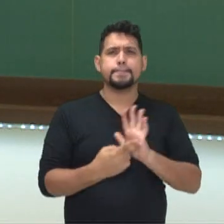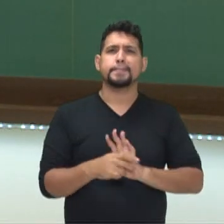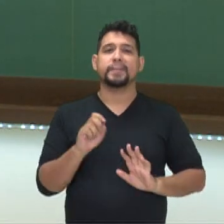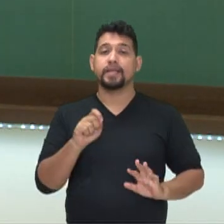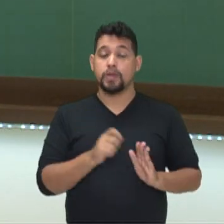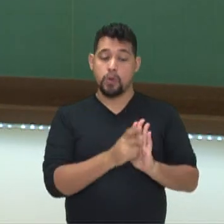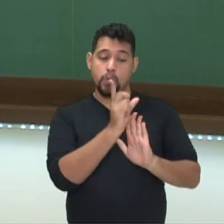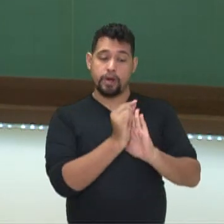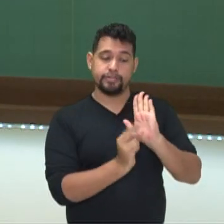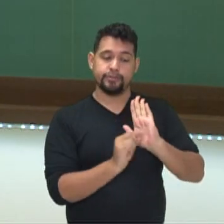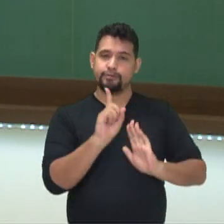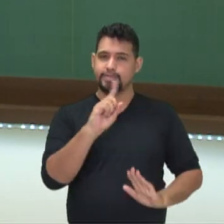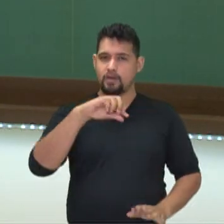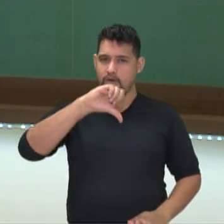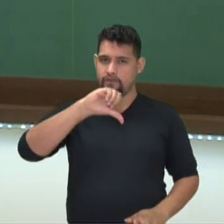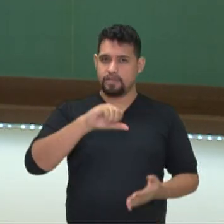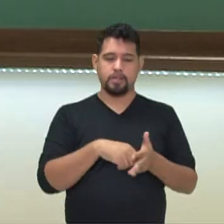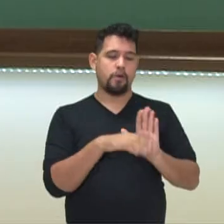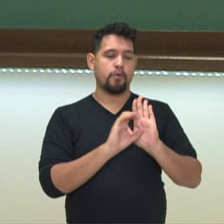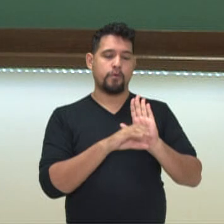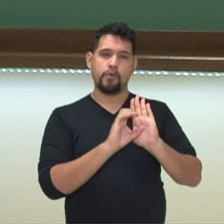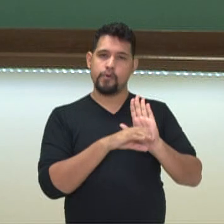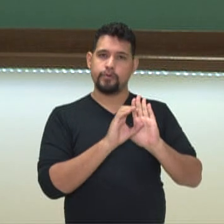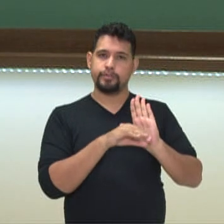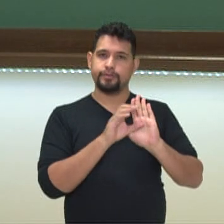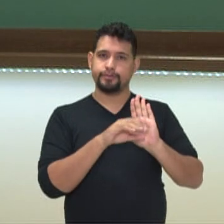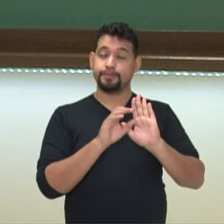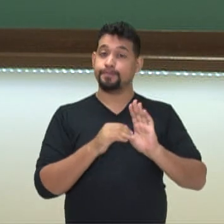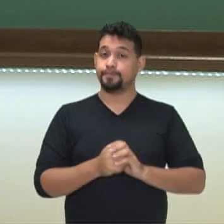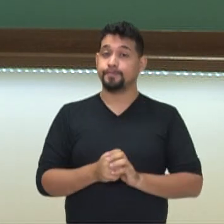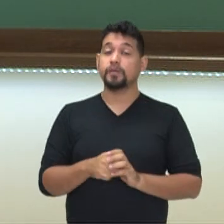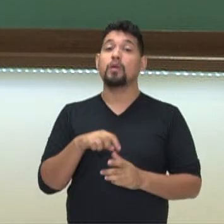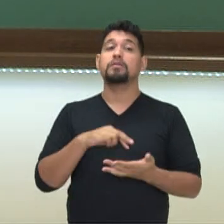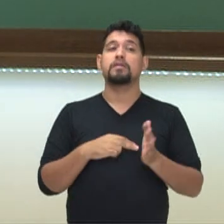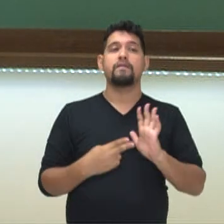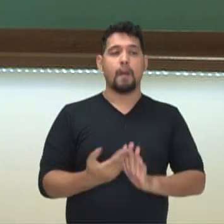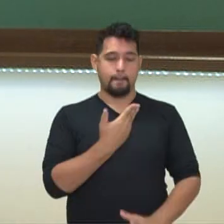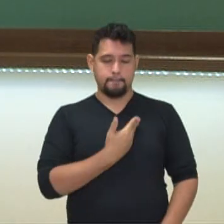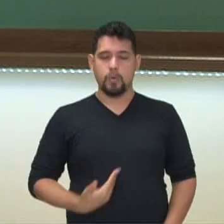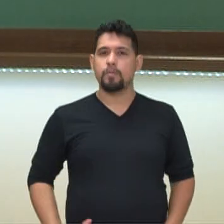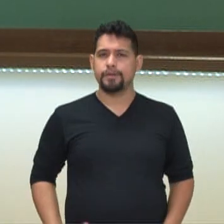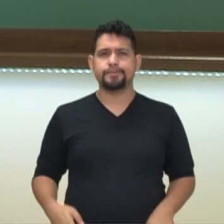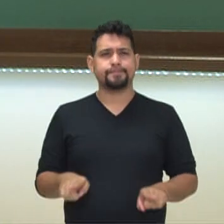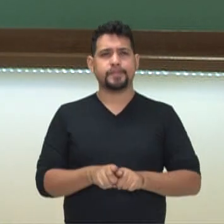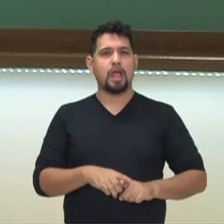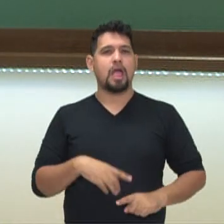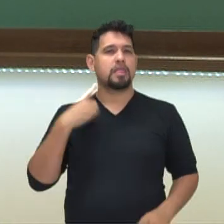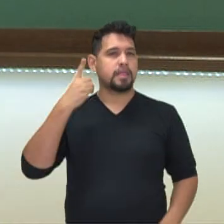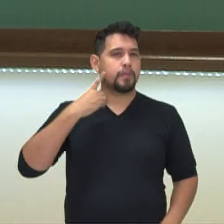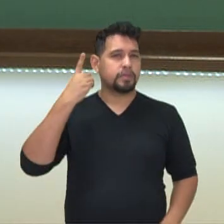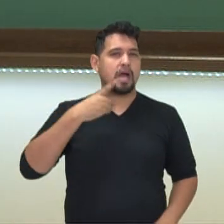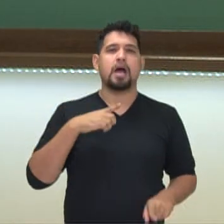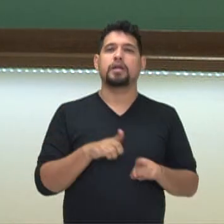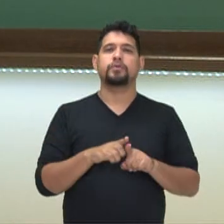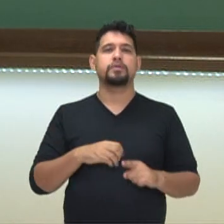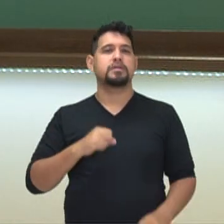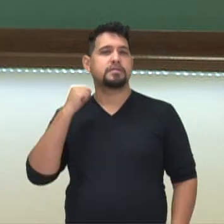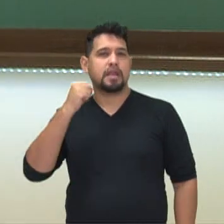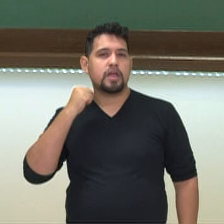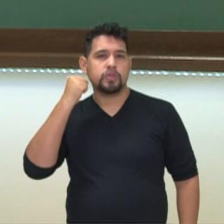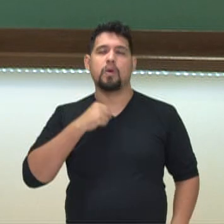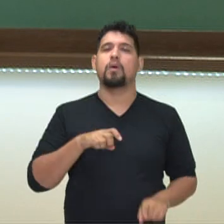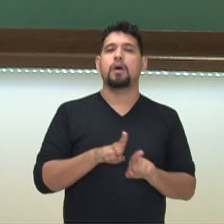o artigo 19 da Constituição, a coisa pública, a esfera pública, os deputados, senadores,